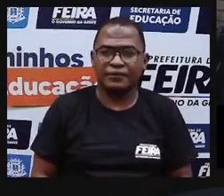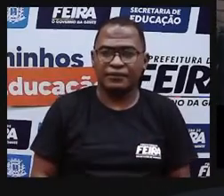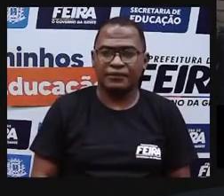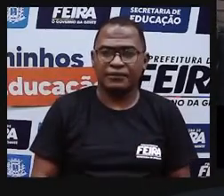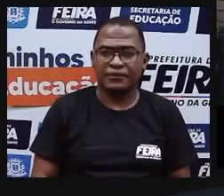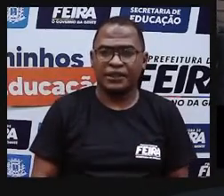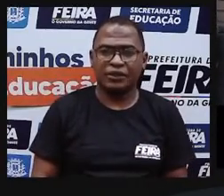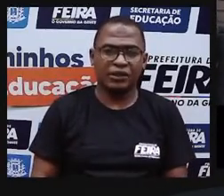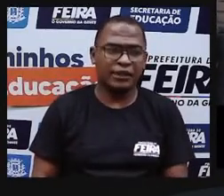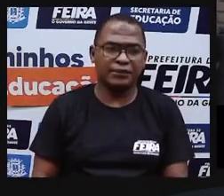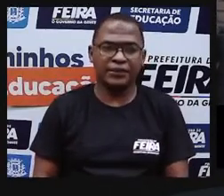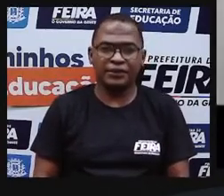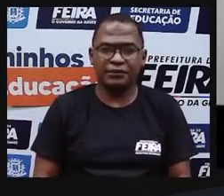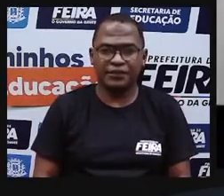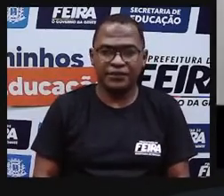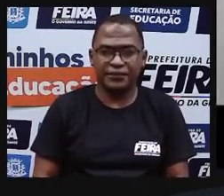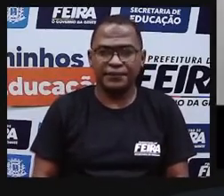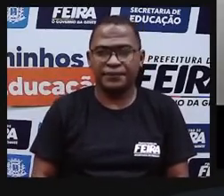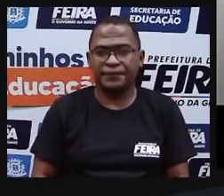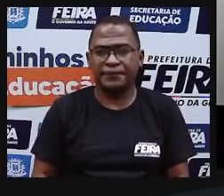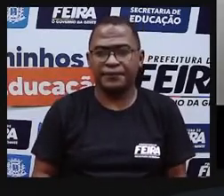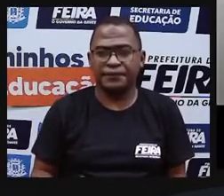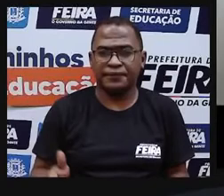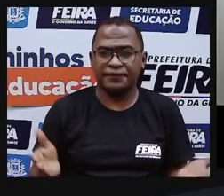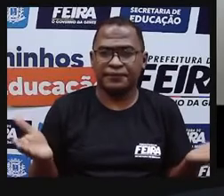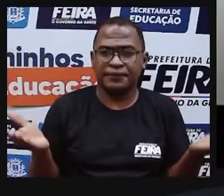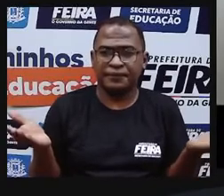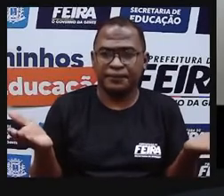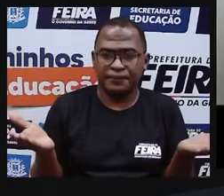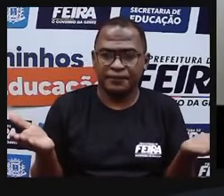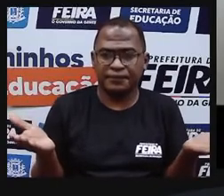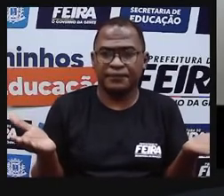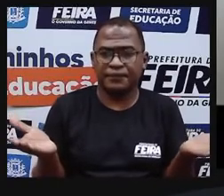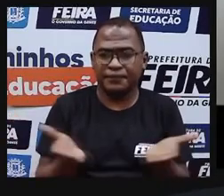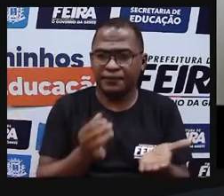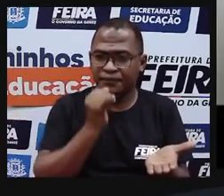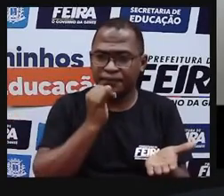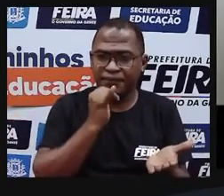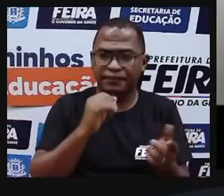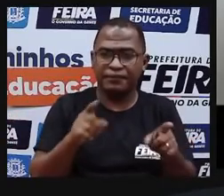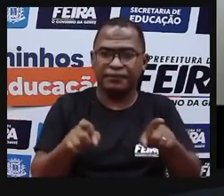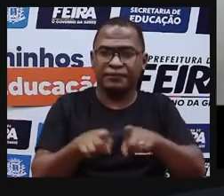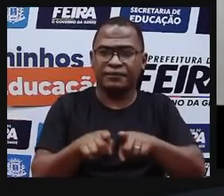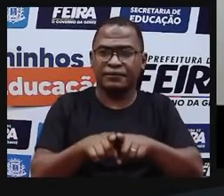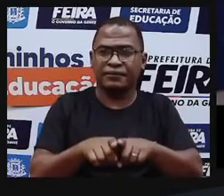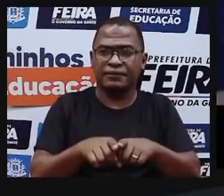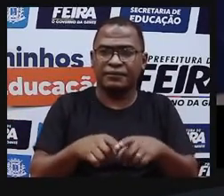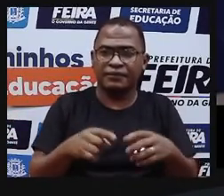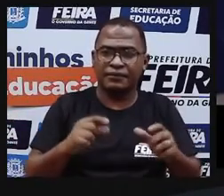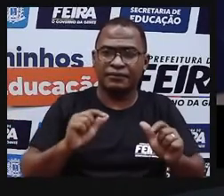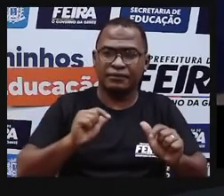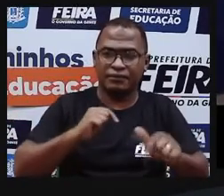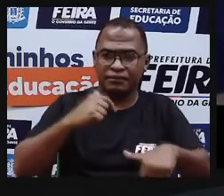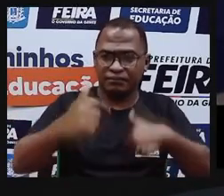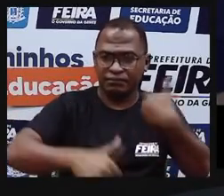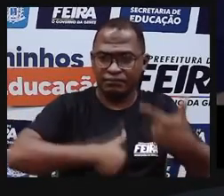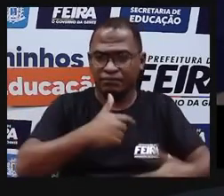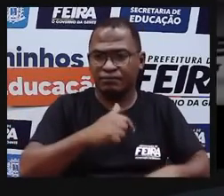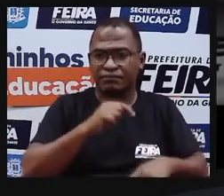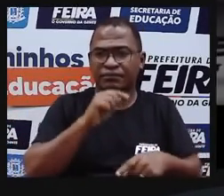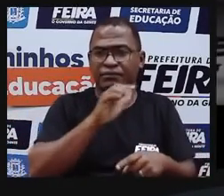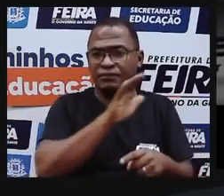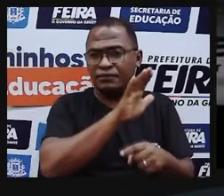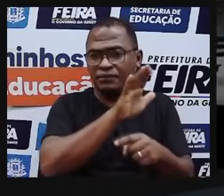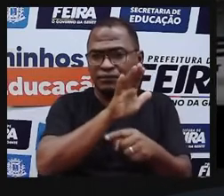O Você EJA pega já uma receita, milhares de jovens de farmácia ou de qualquer uma venda, não dá conta de ler aquilo. O preço